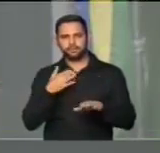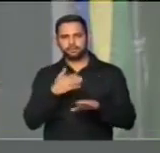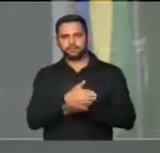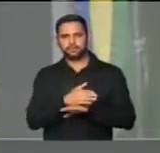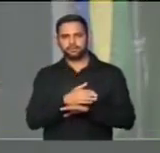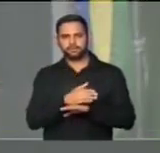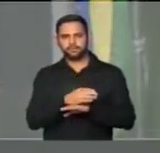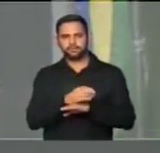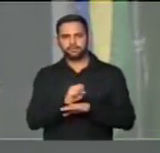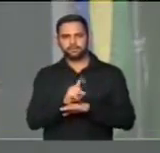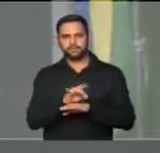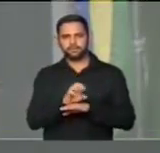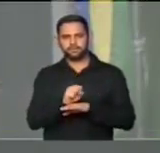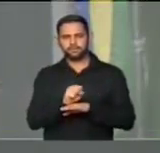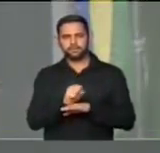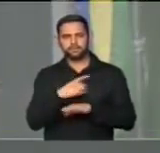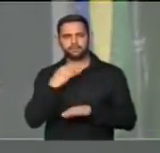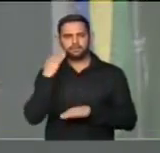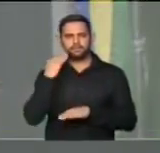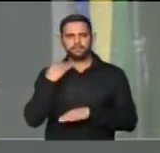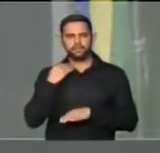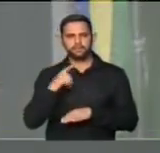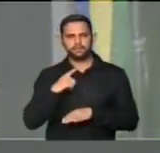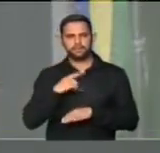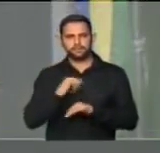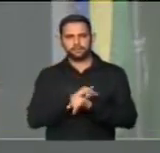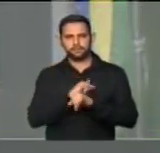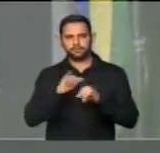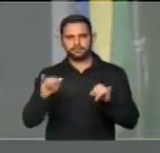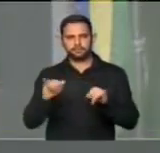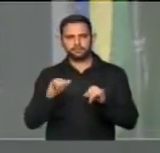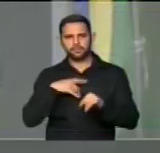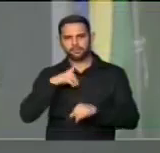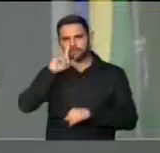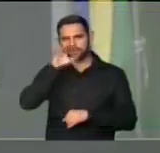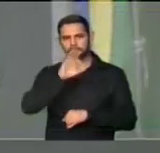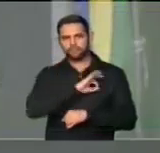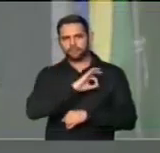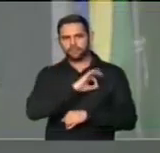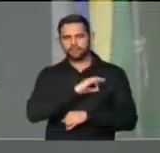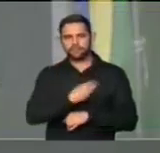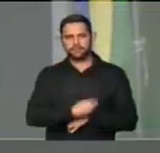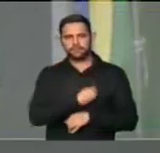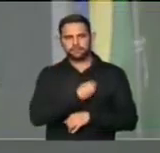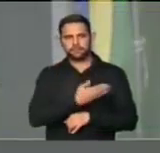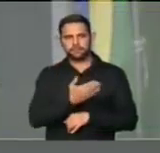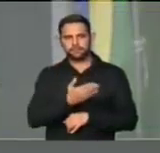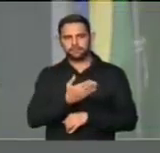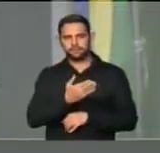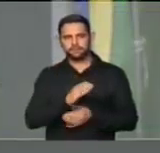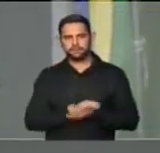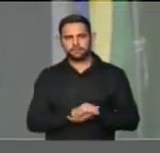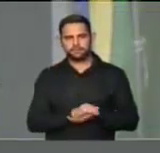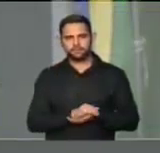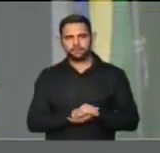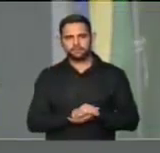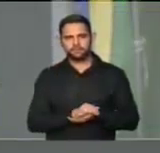senha alternativa, o banco terá que notificar a autoridade policial que ali